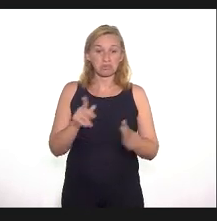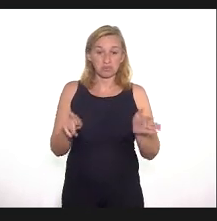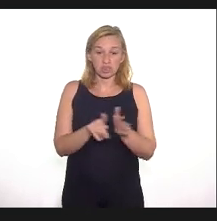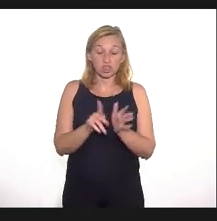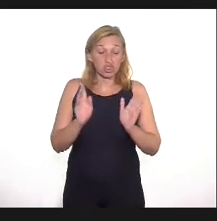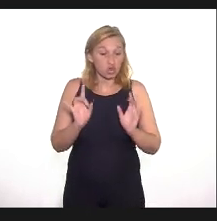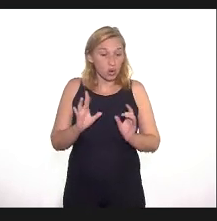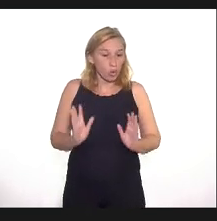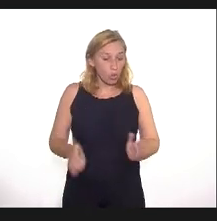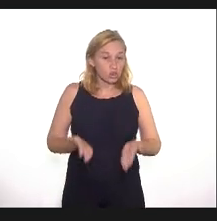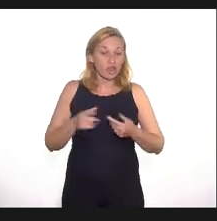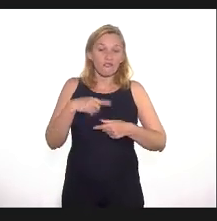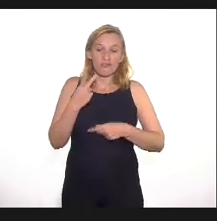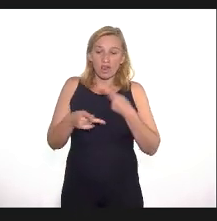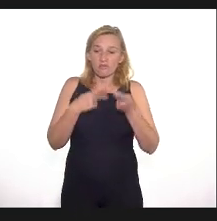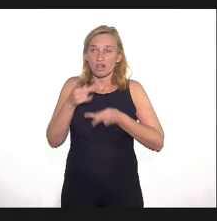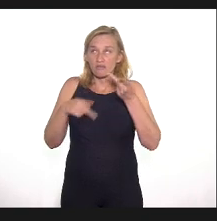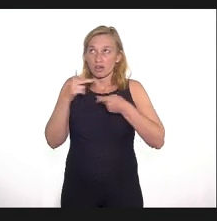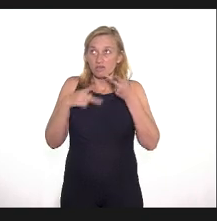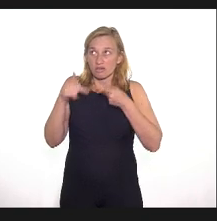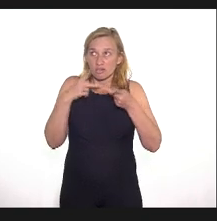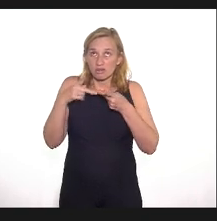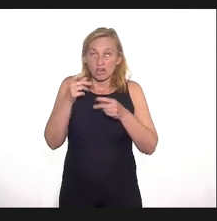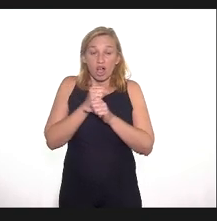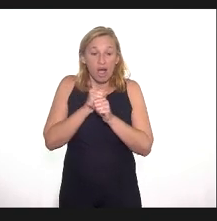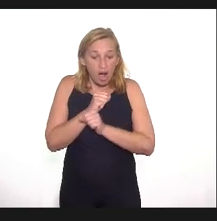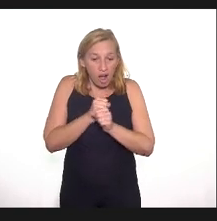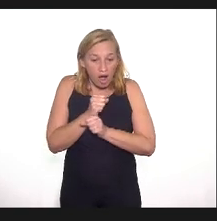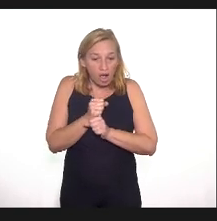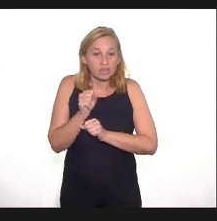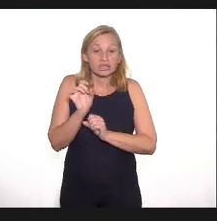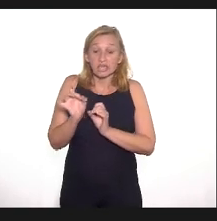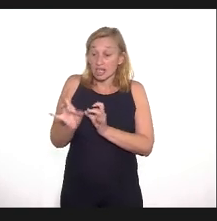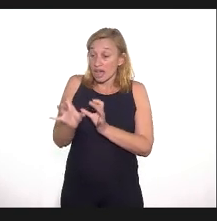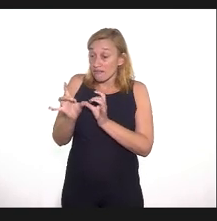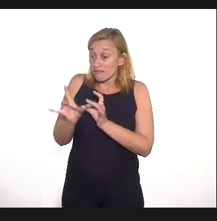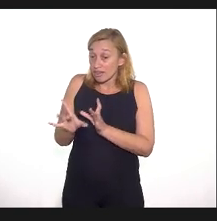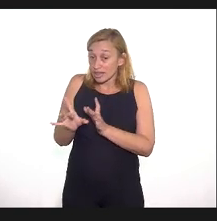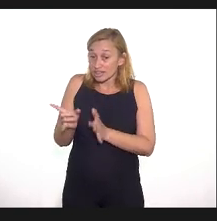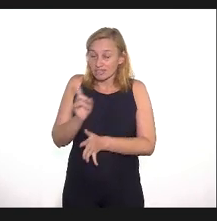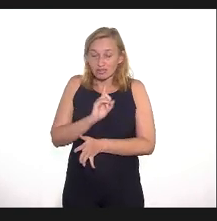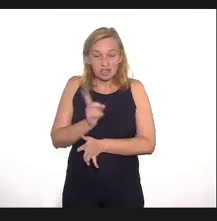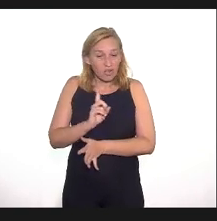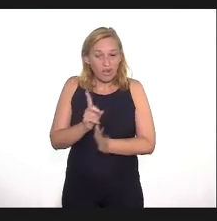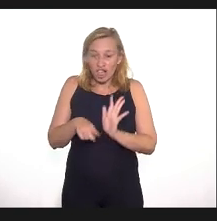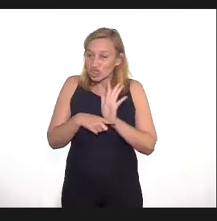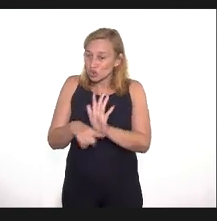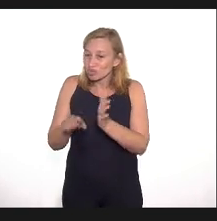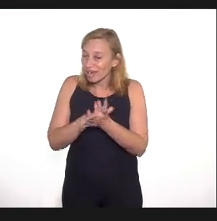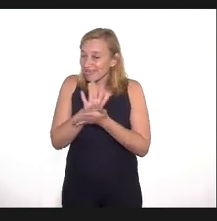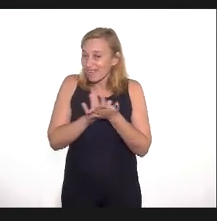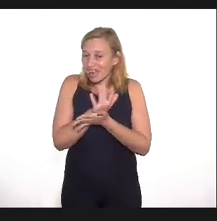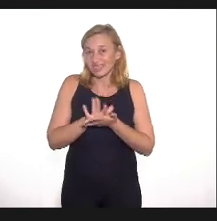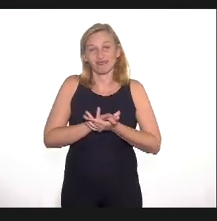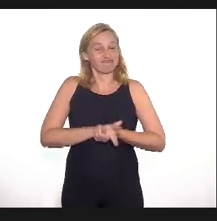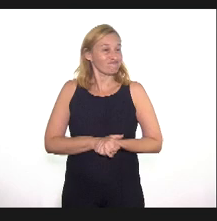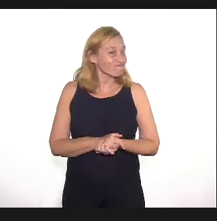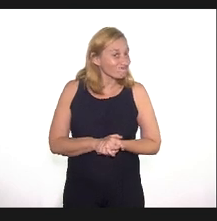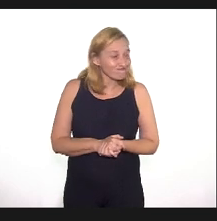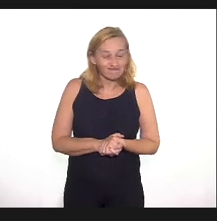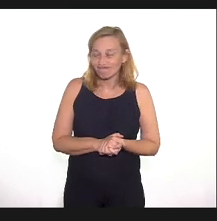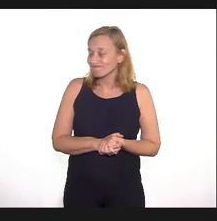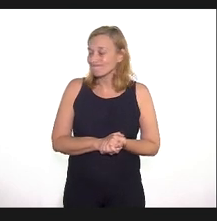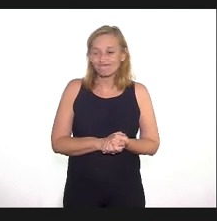gente fala há muitos anos que a privatização não leva a melhoria nenhuma, né?